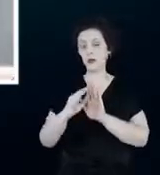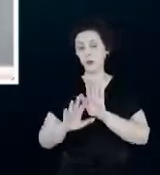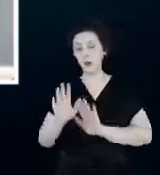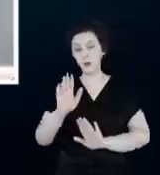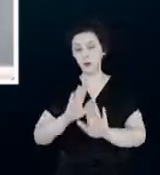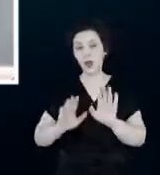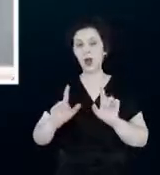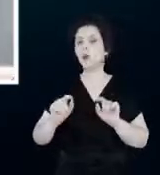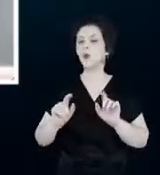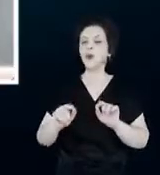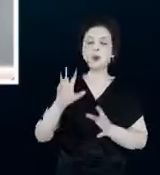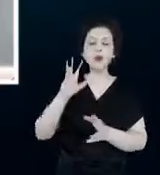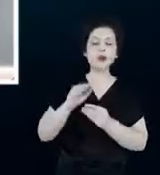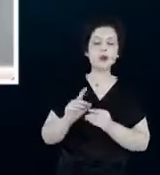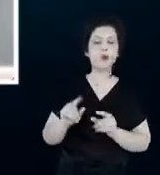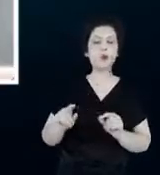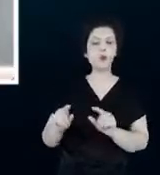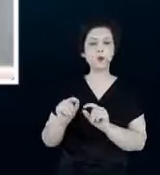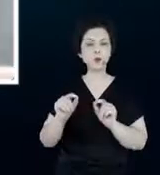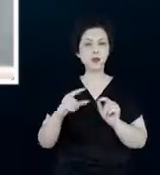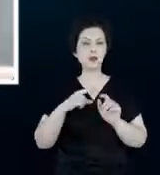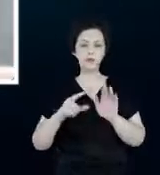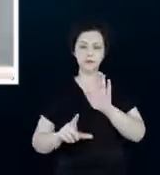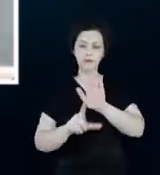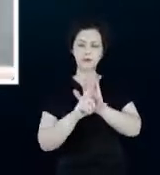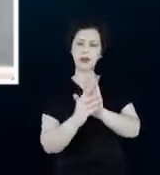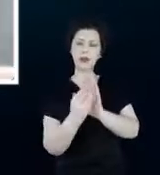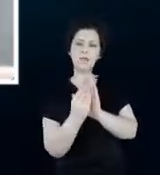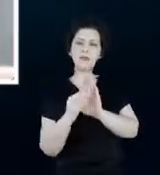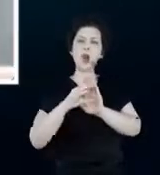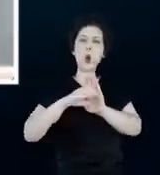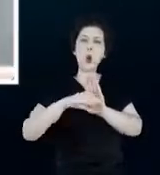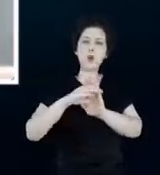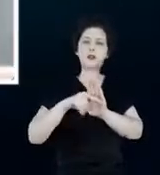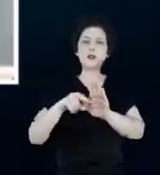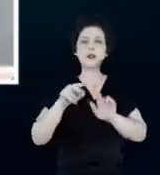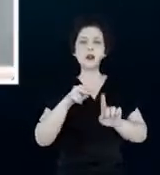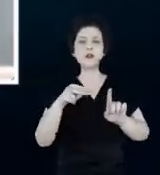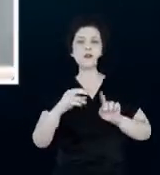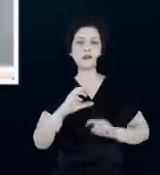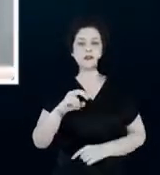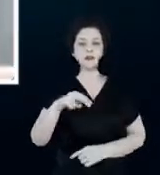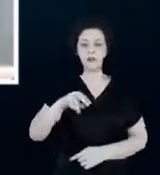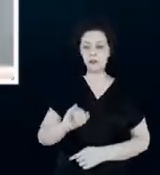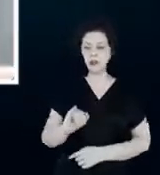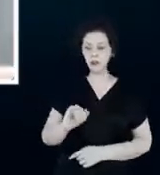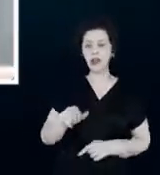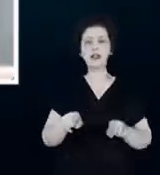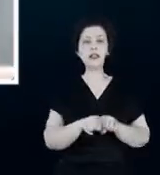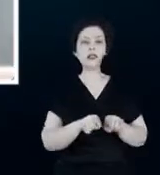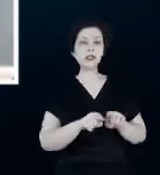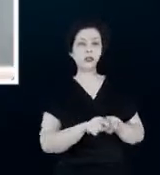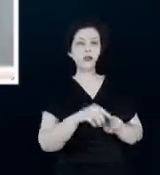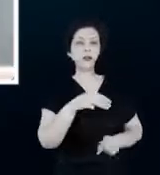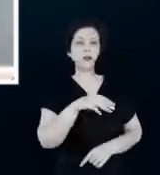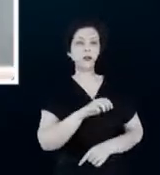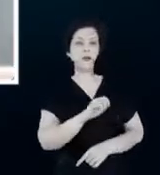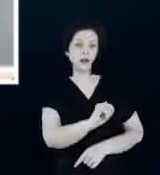no que a gente está entendendo, apesar do marco ter a definição, na visão da CNI e da MEI,